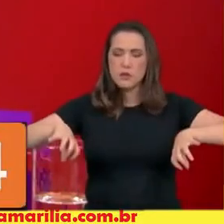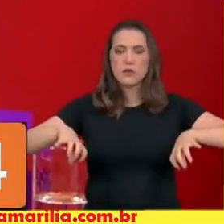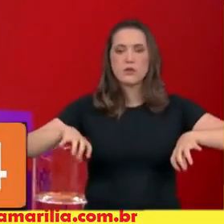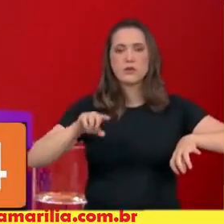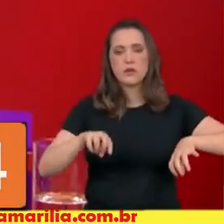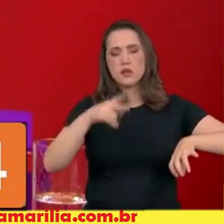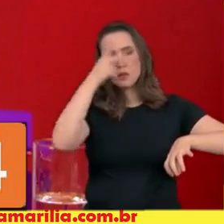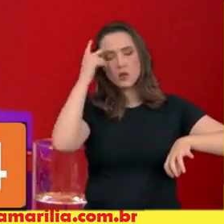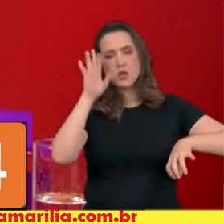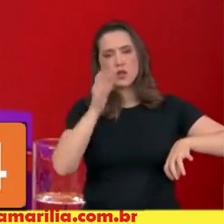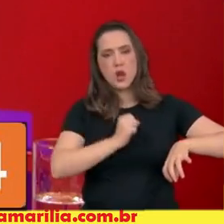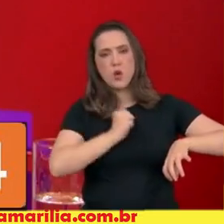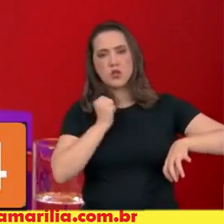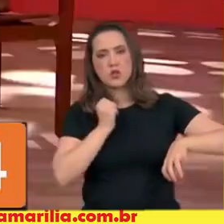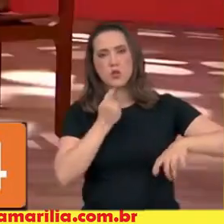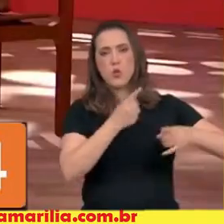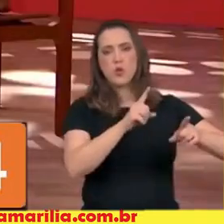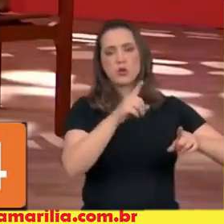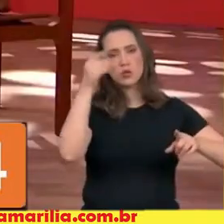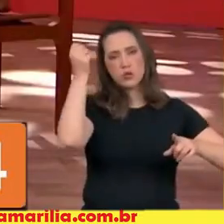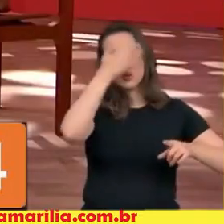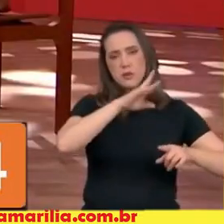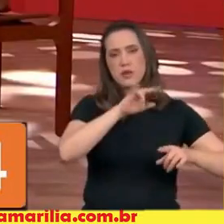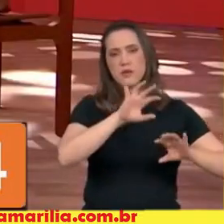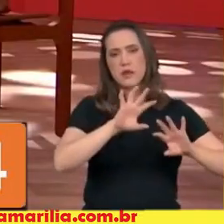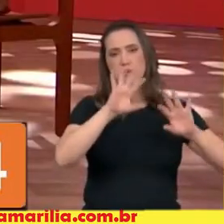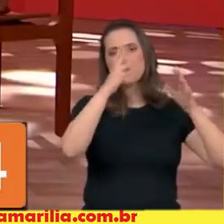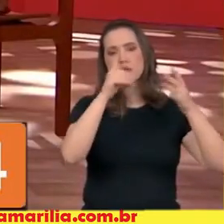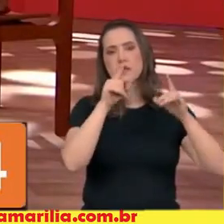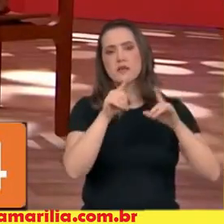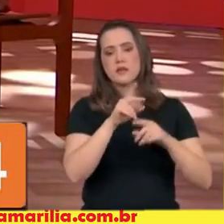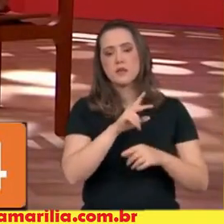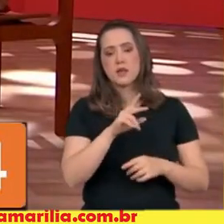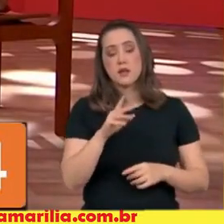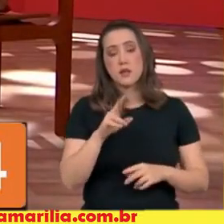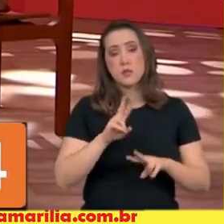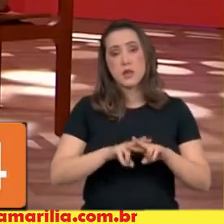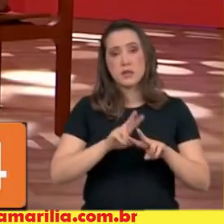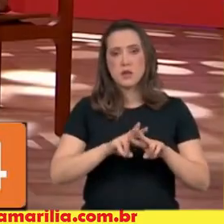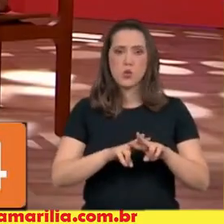odeiam o Trump que celebrariam uma prisão do Bolsonaro, por exemplo. Prisão, mas